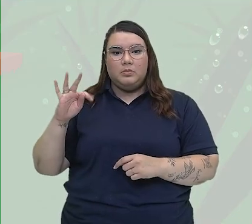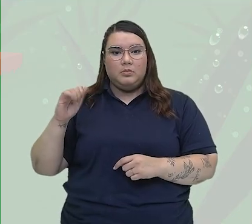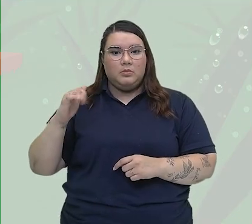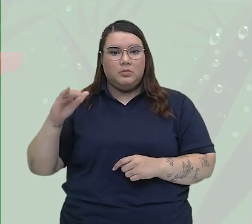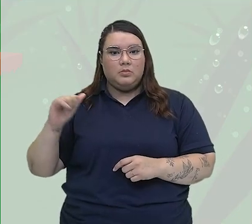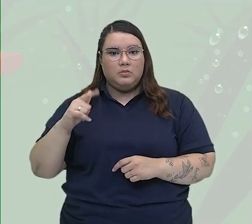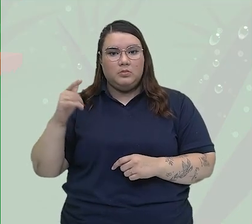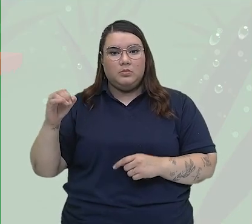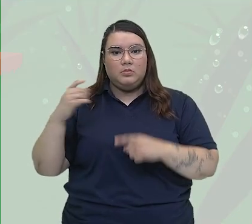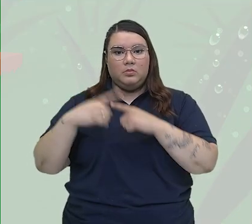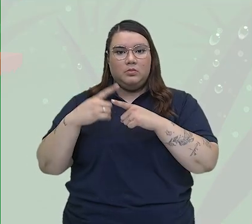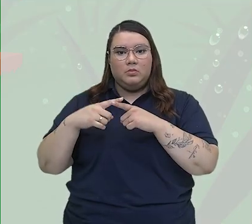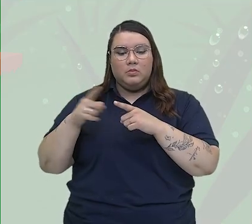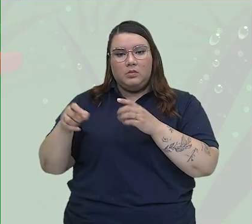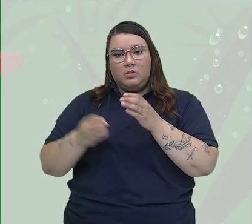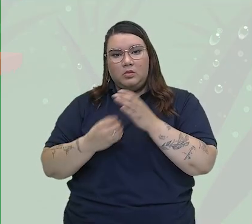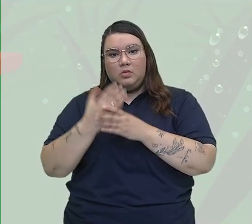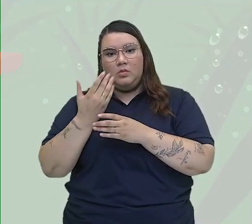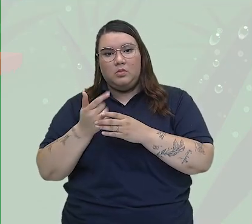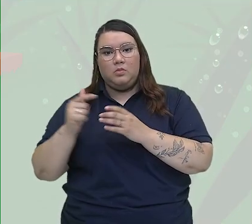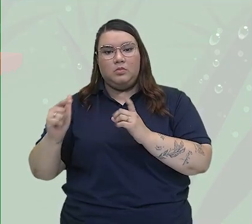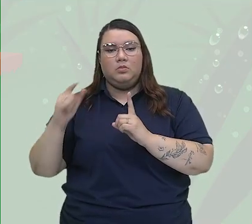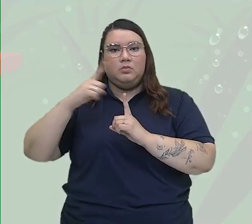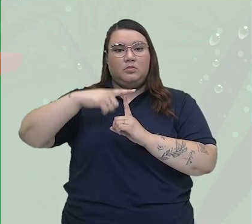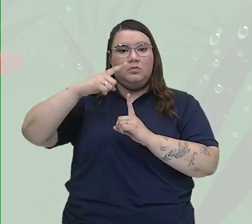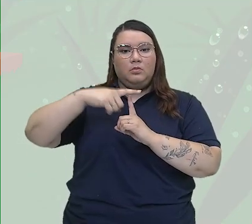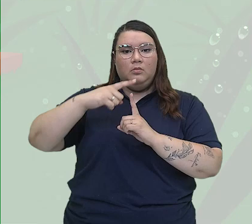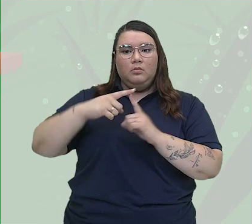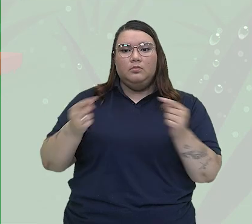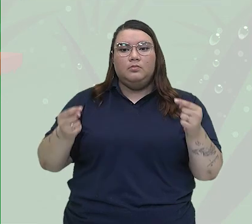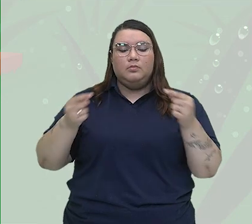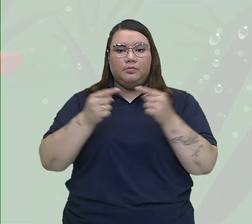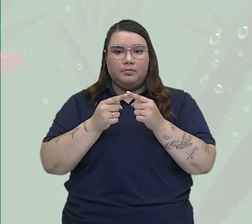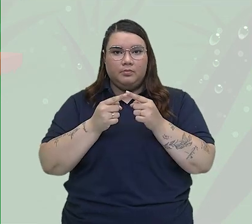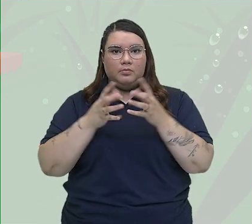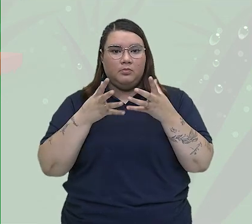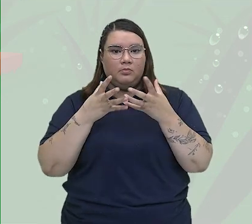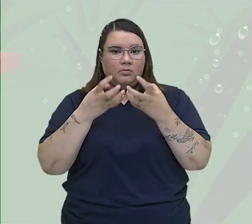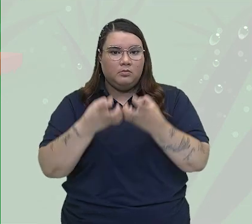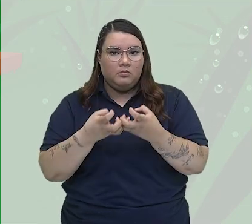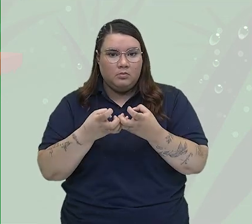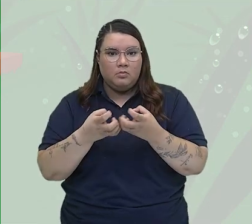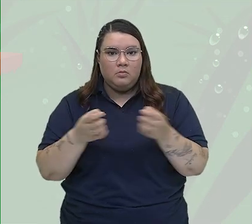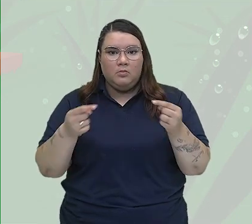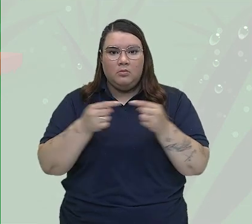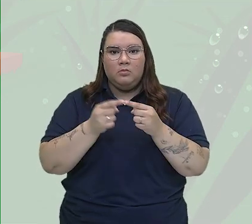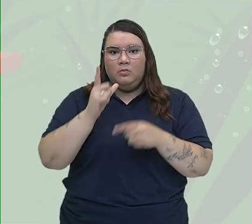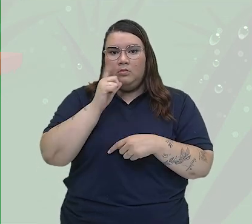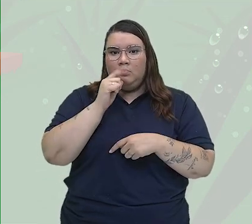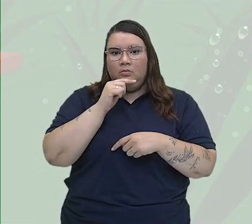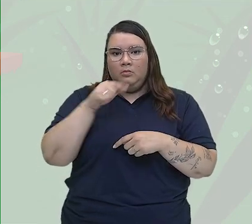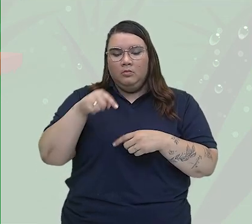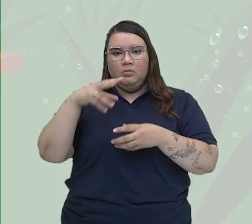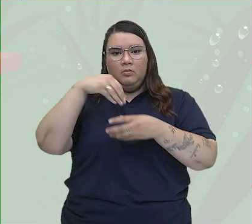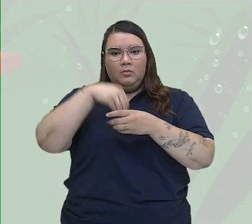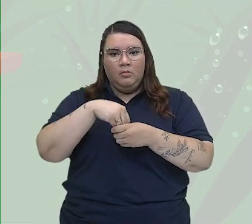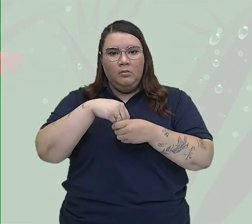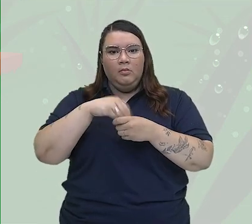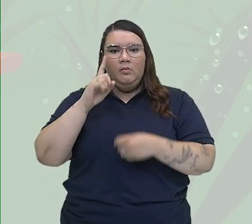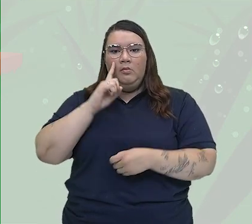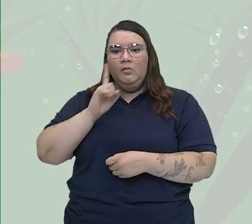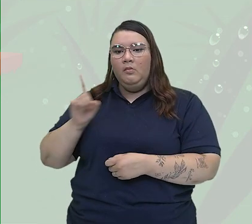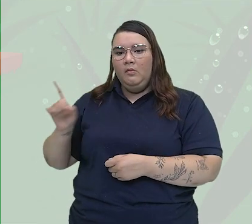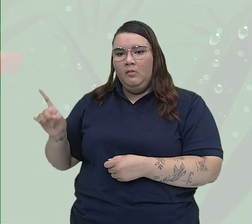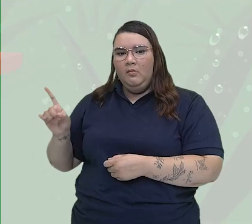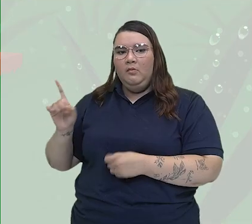ali na questão de outras formas, porque ele se condensou a partir da água que estava na planta. Então, aqui a gente